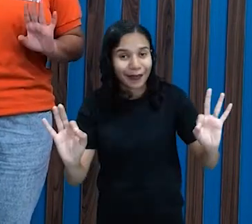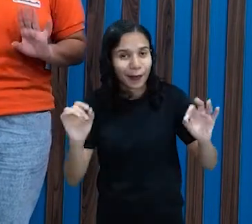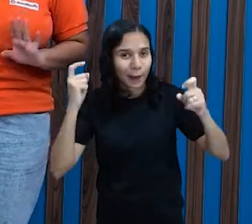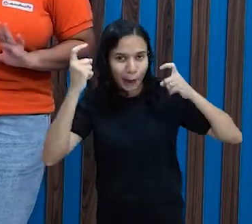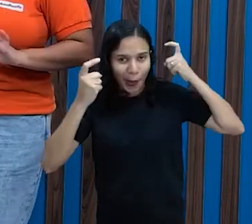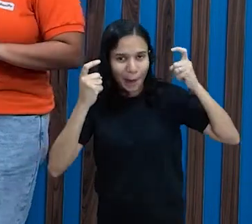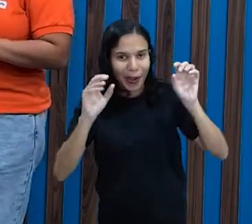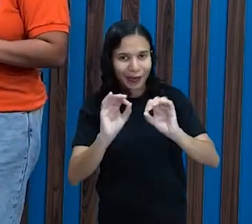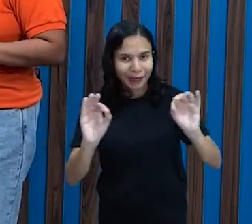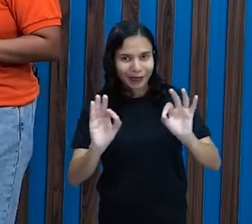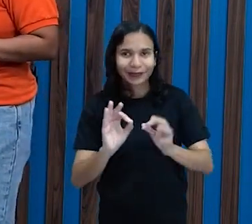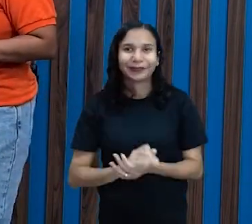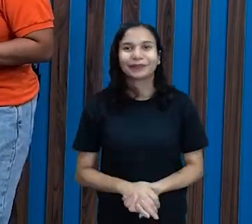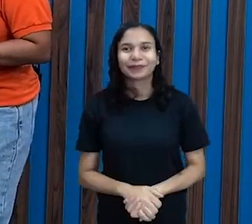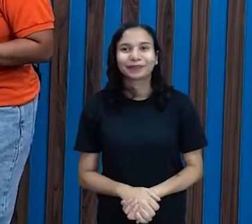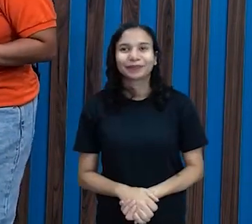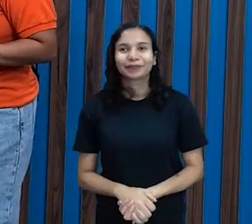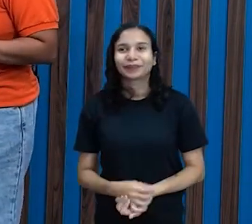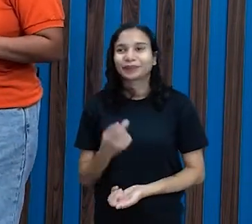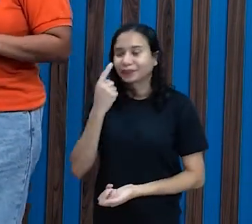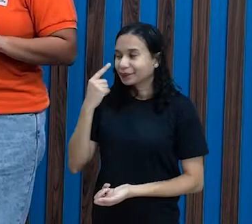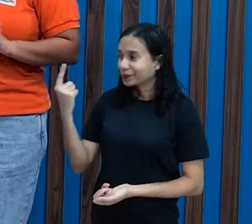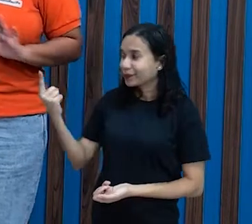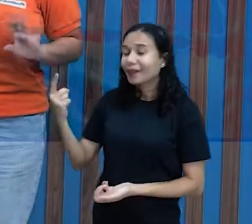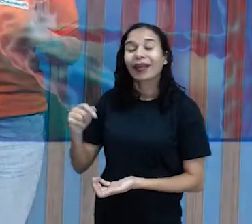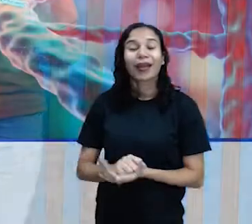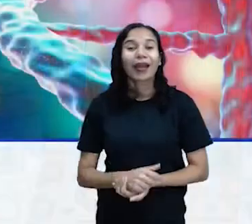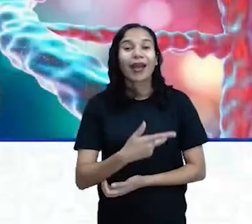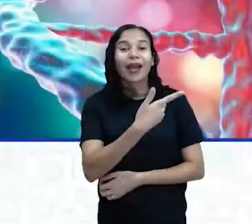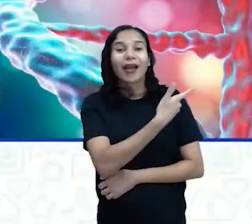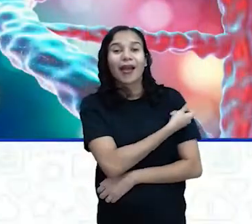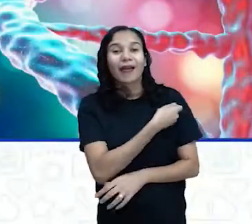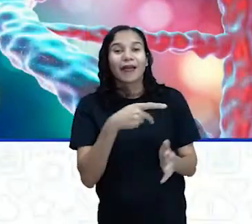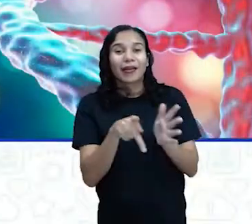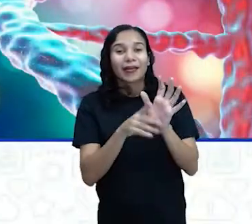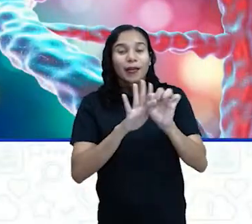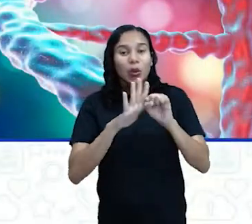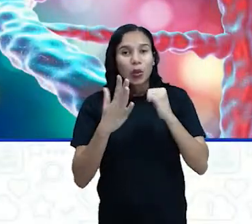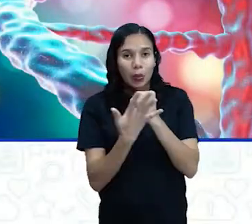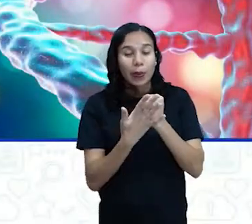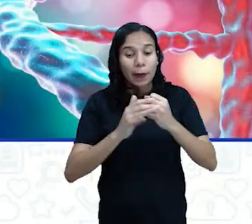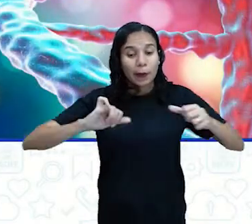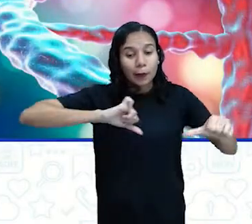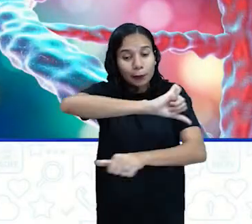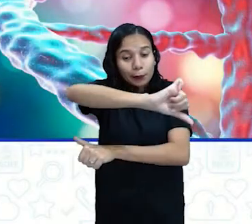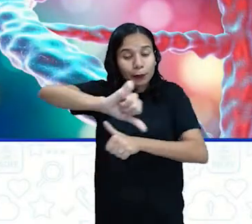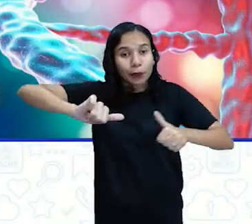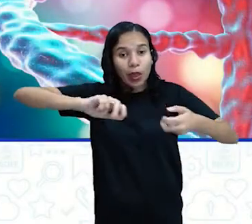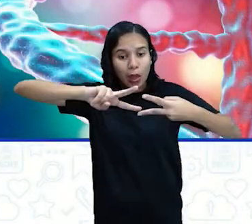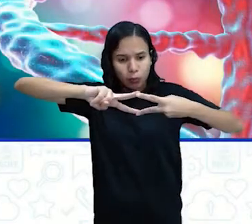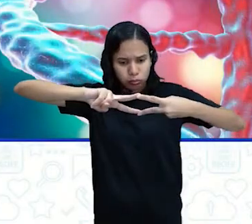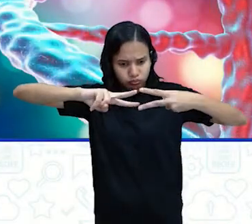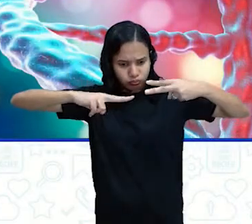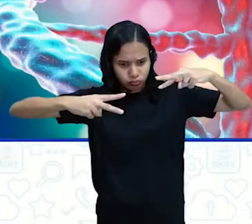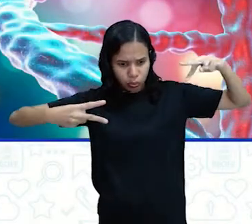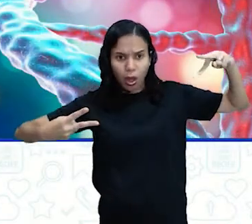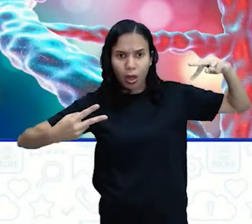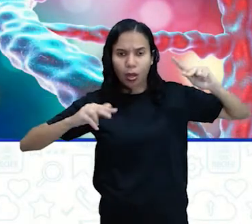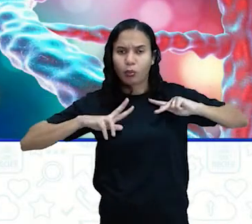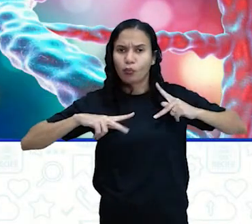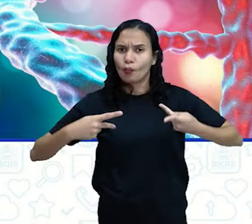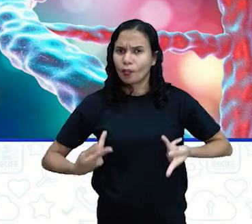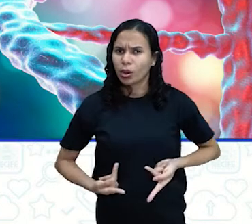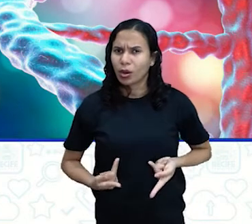preocupem. E ó, a vacina contra a Covid vai modificar o DNA dos seres